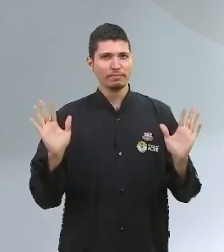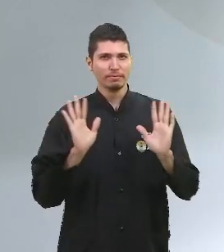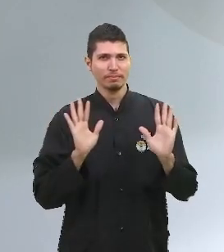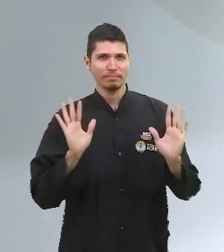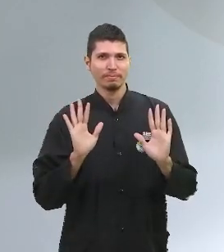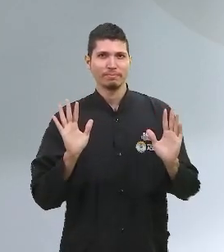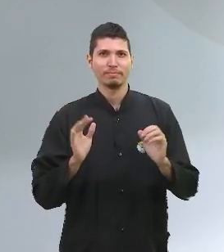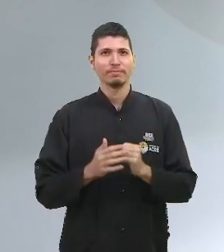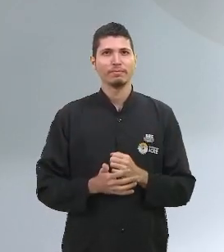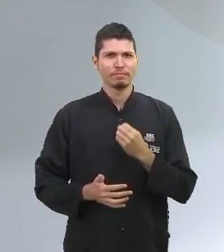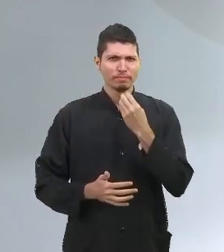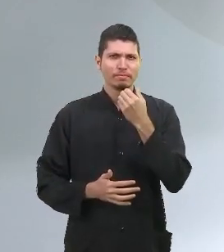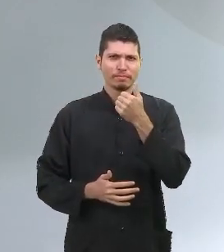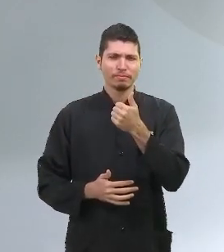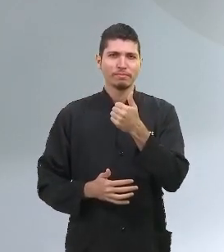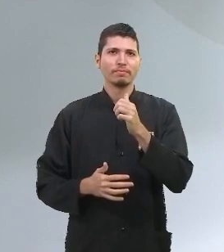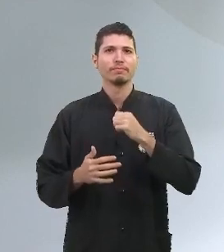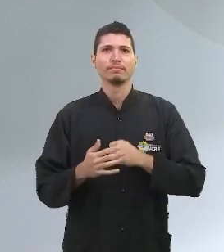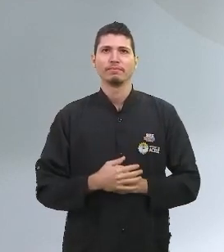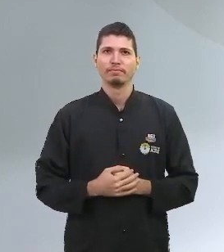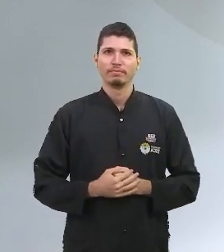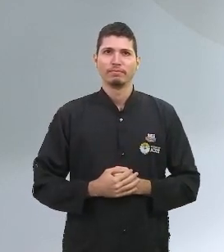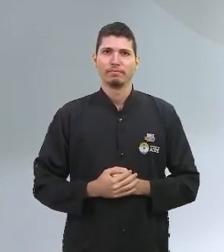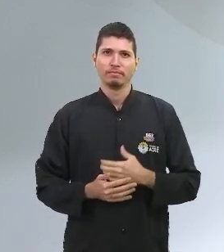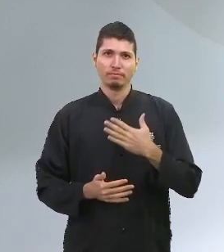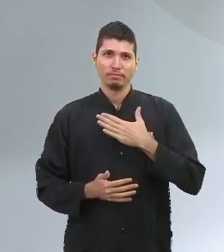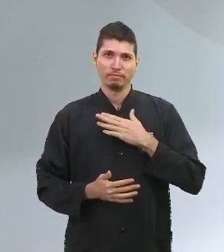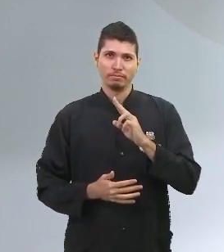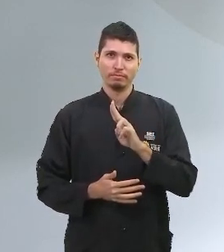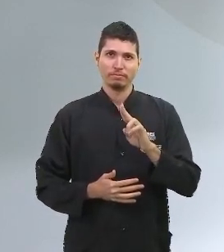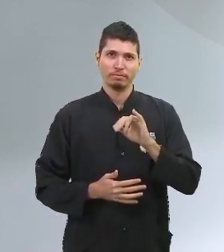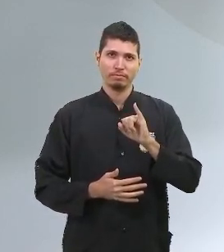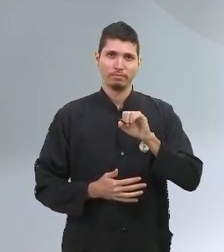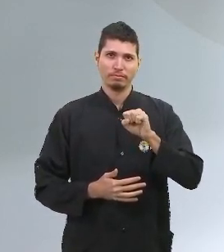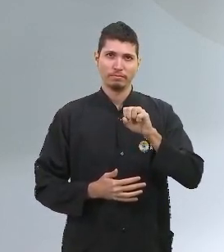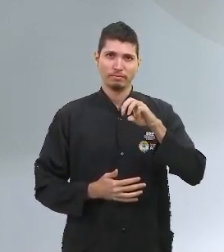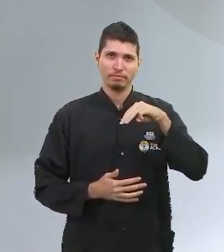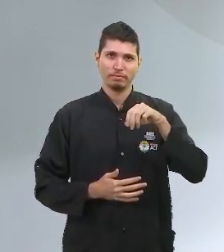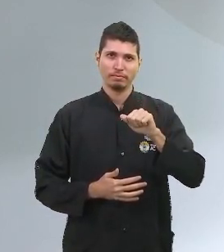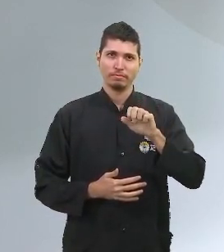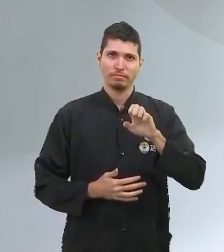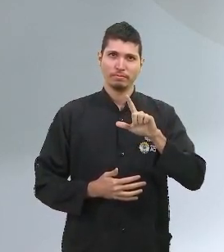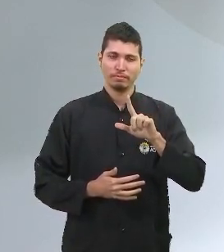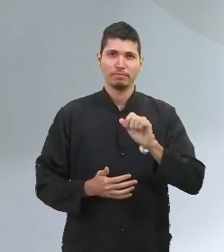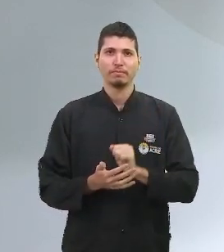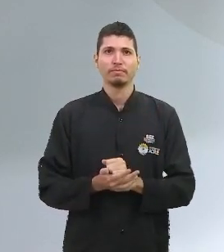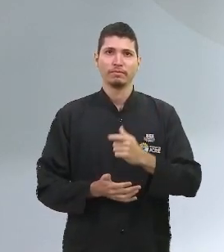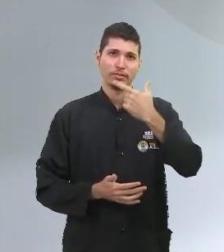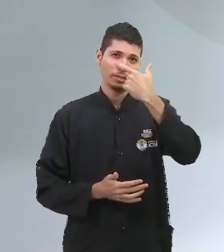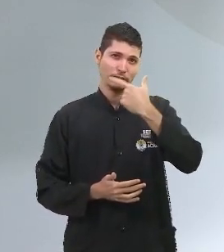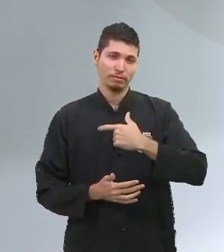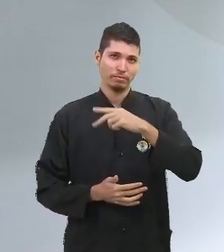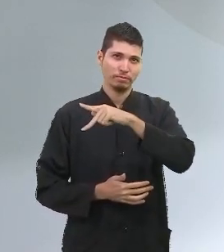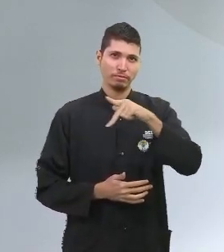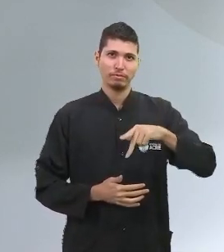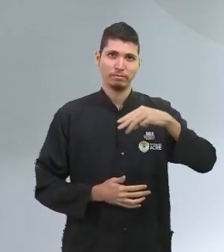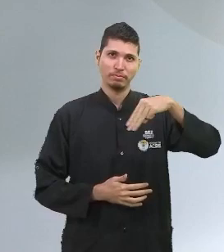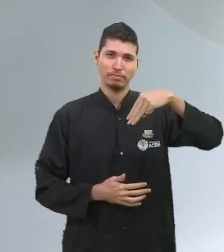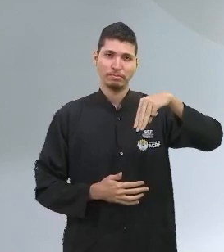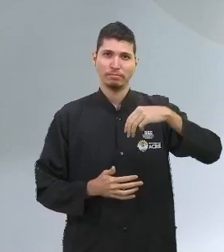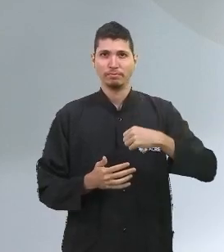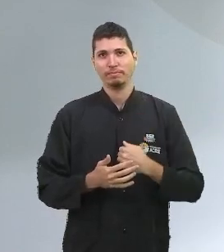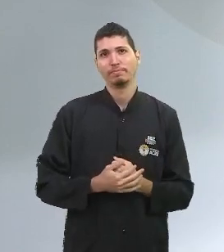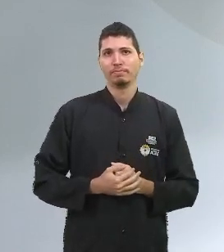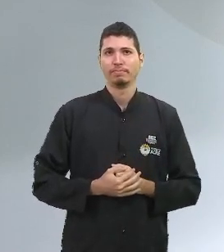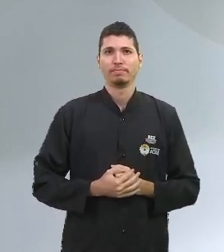Olá, tudo bem com vocês? O meu nome é Ismael Dourado e nesta videoaula serei o professor de matemática.